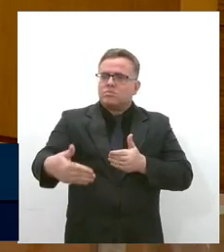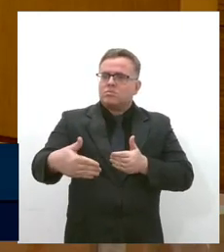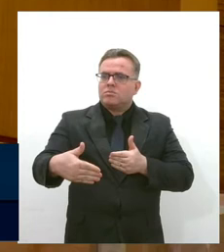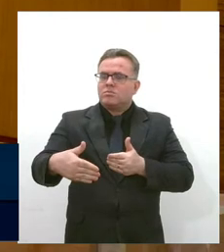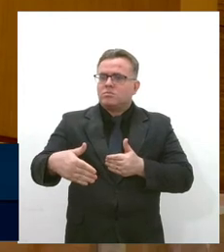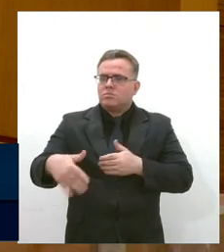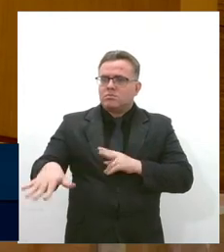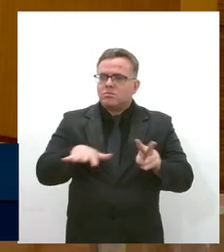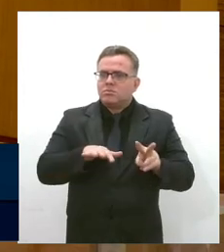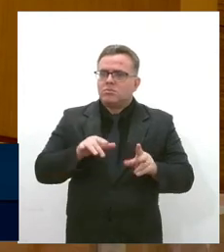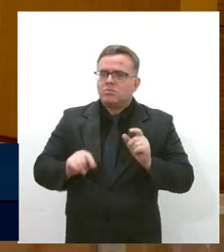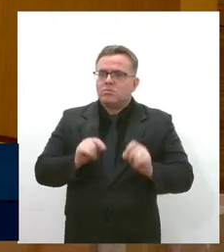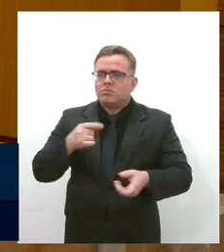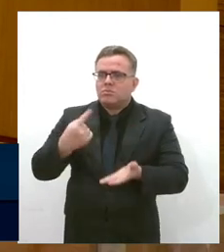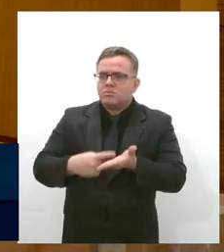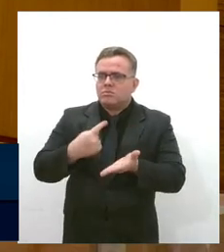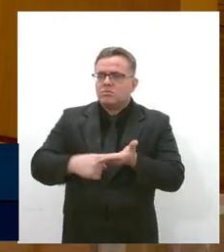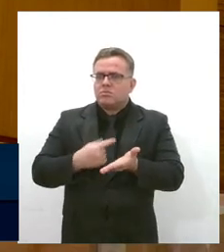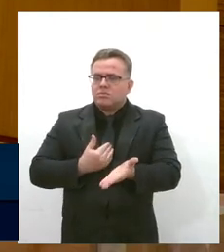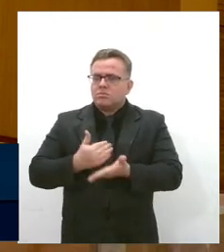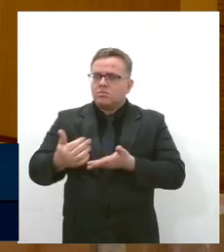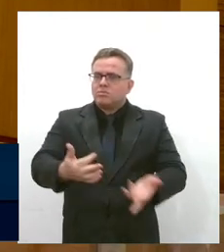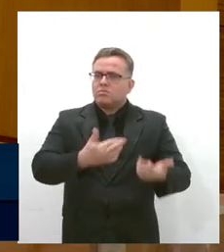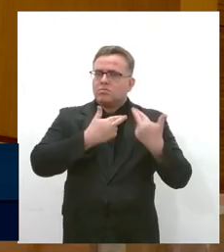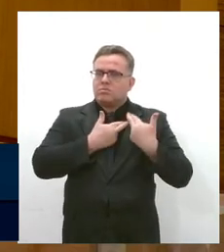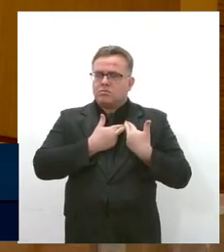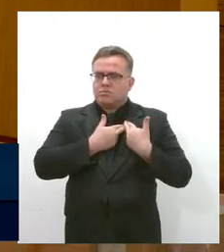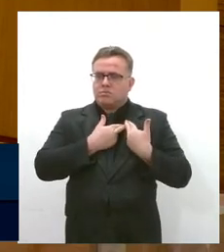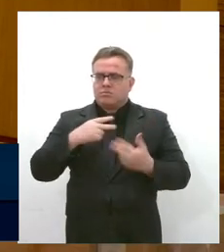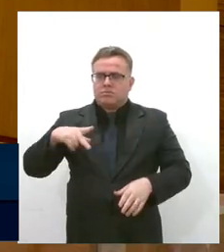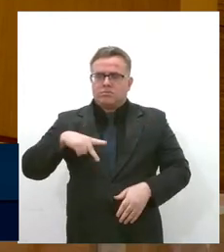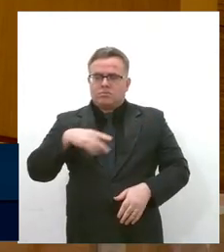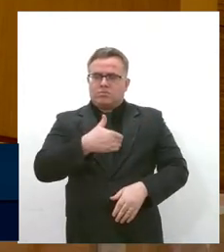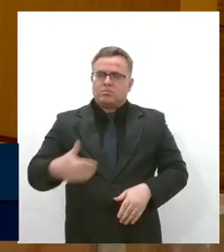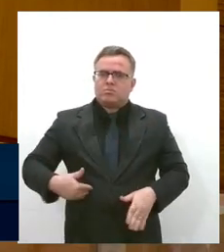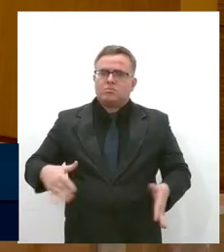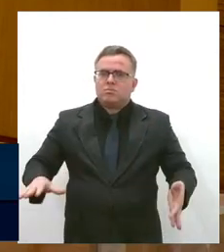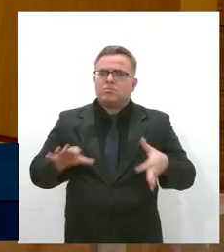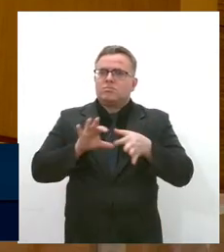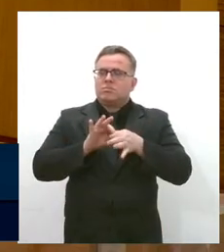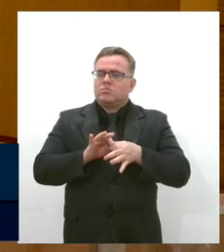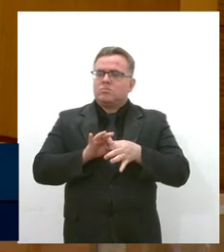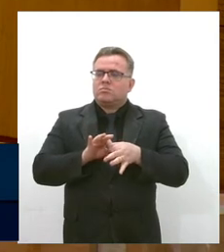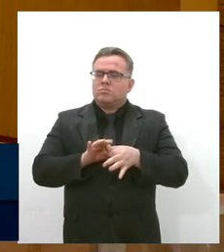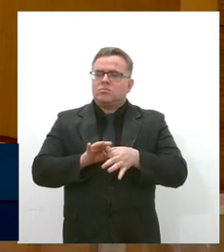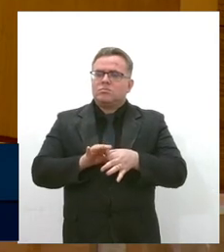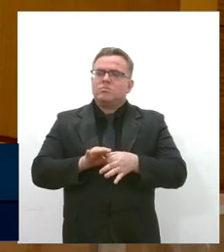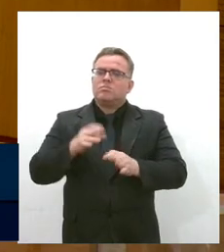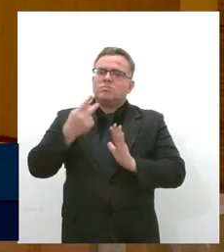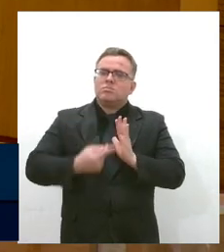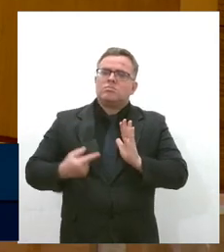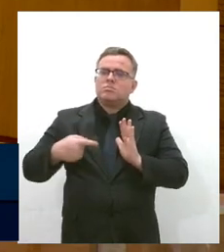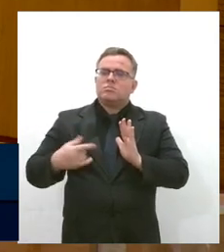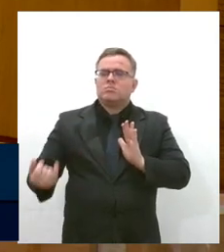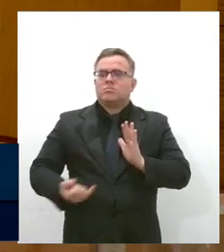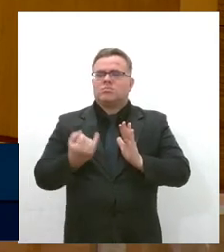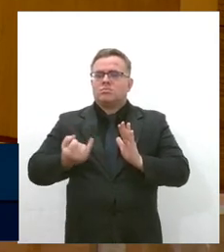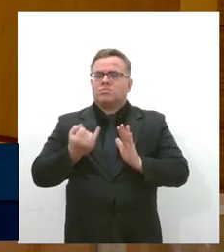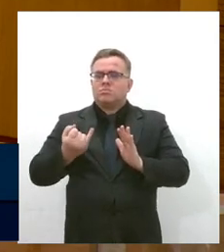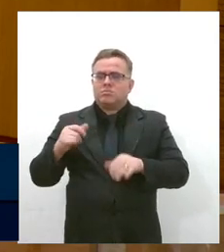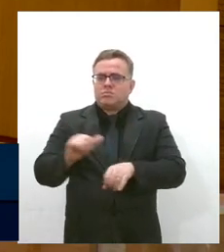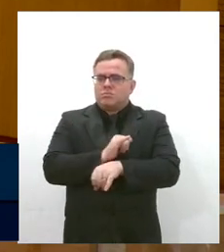responsabilidades iniciais das entidades públicas e privadas envolvidas com esse projeto tão importante e estratégico para o turismo religioso.